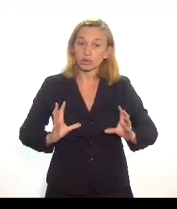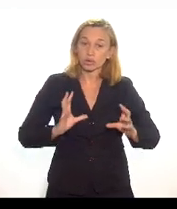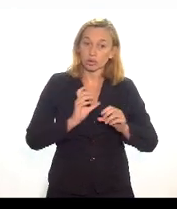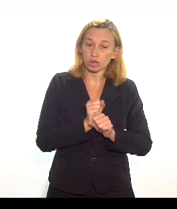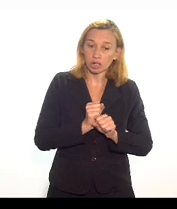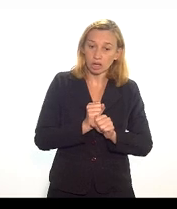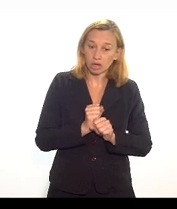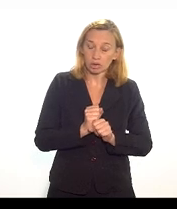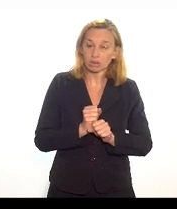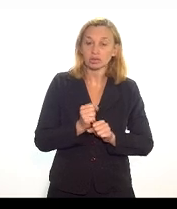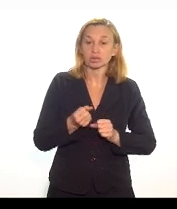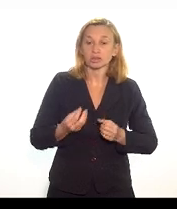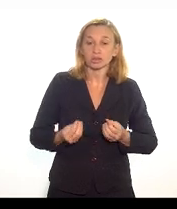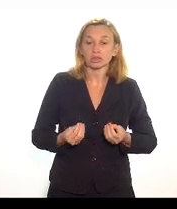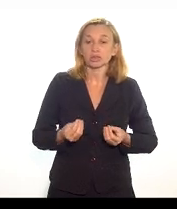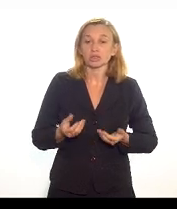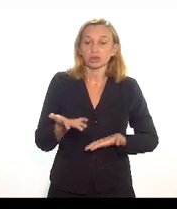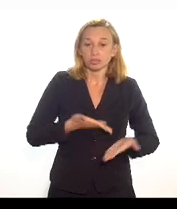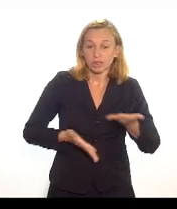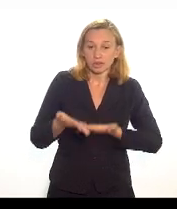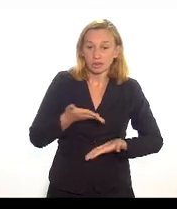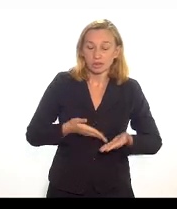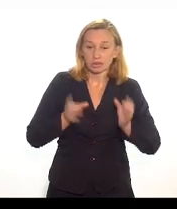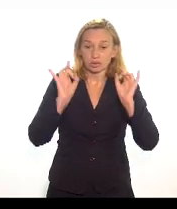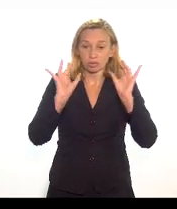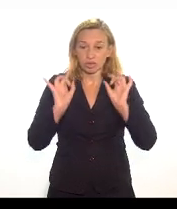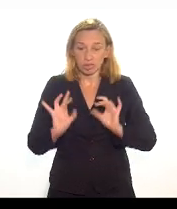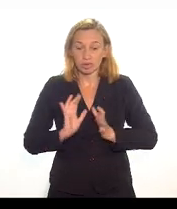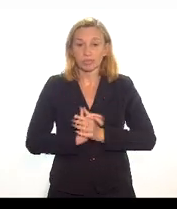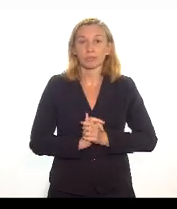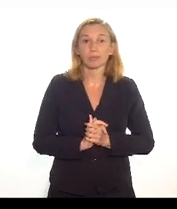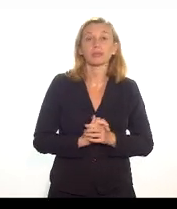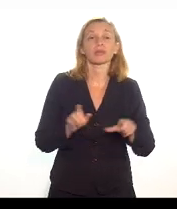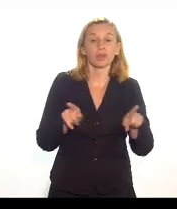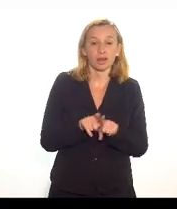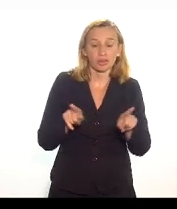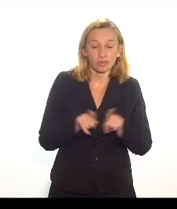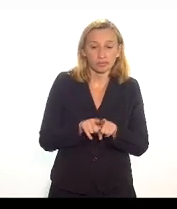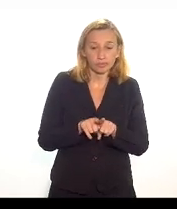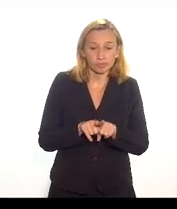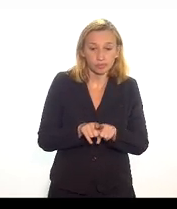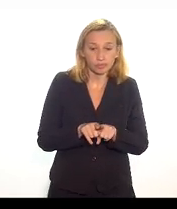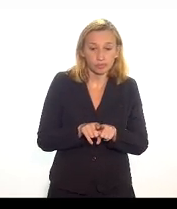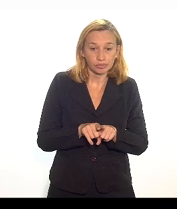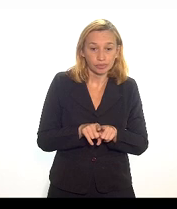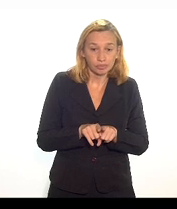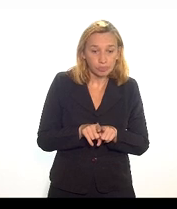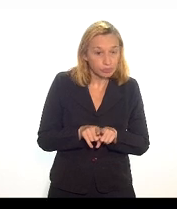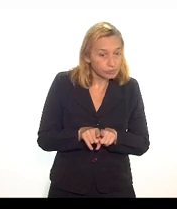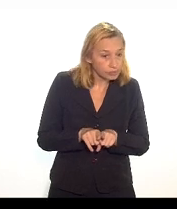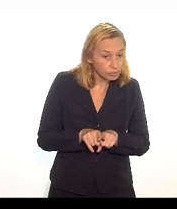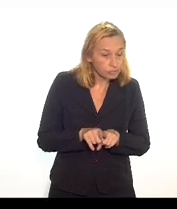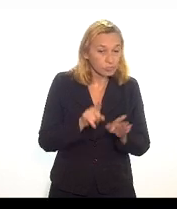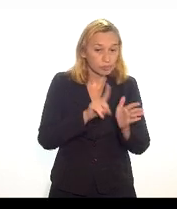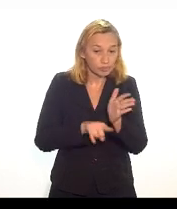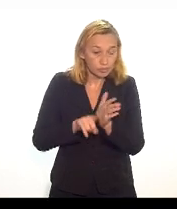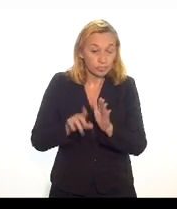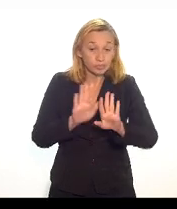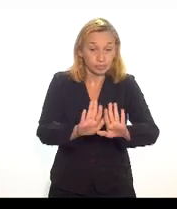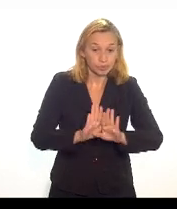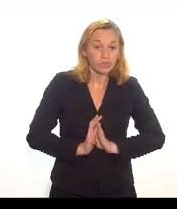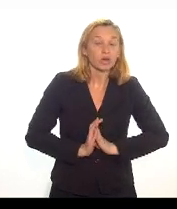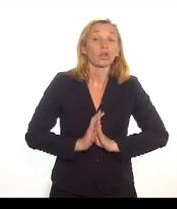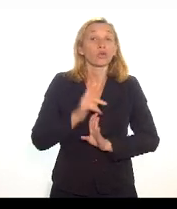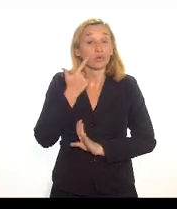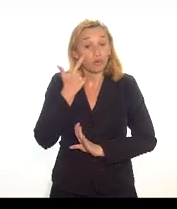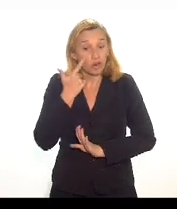os cálculos das participações especiais, especialmente, que nós estamos aqui tratando, e também das suas respectivas deduções. Então, quando a